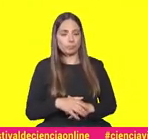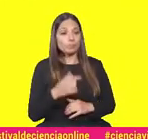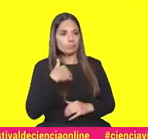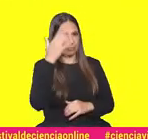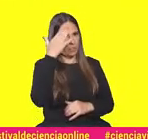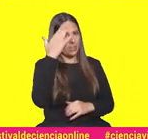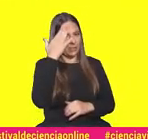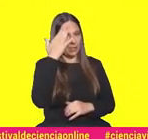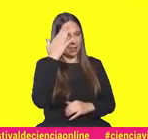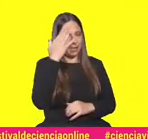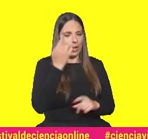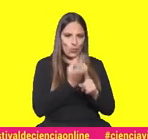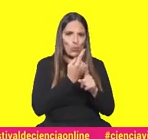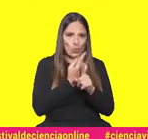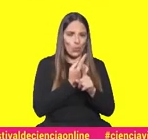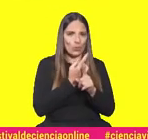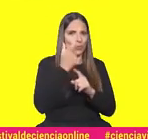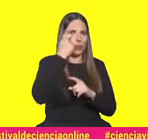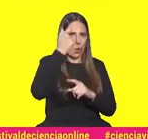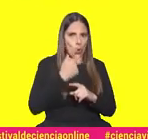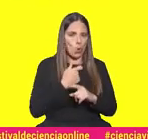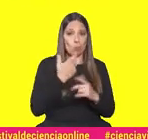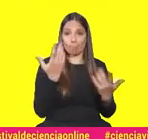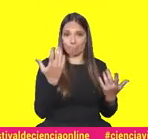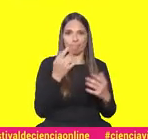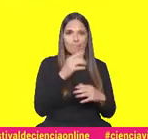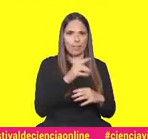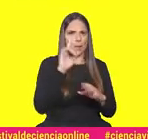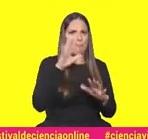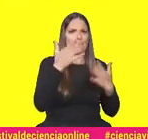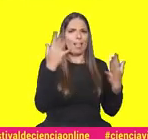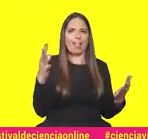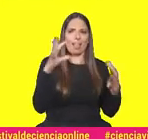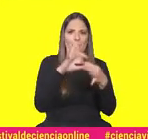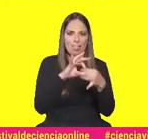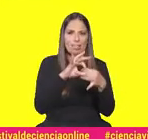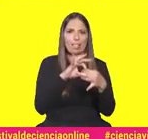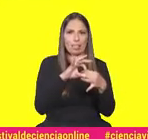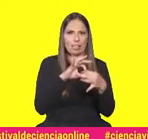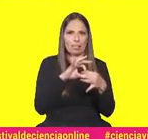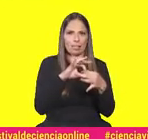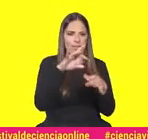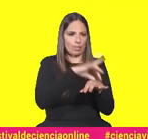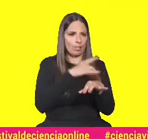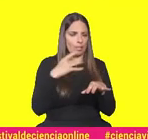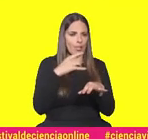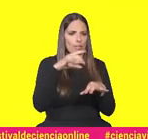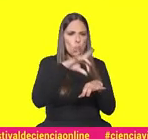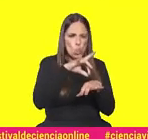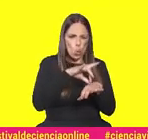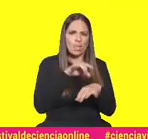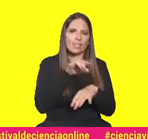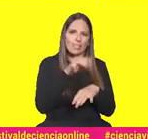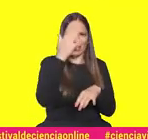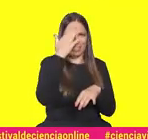acho que há coisas que estão a descobrir do corpo humano ainda hoje, mas sobretudo a relação que tem com a medicina e com as patologias. Eu acho que isso é um